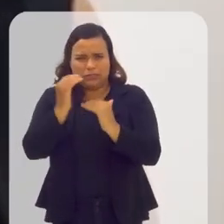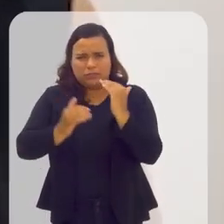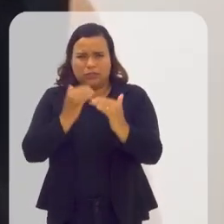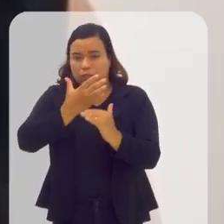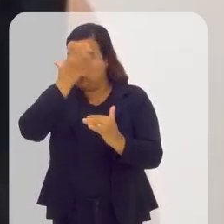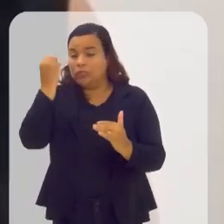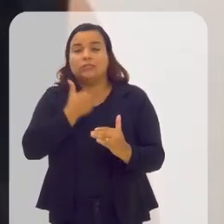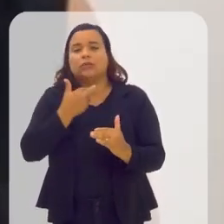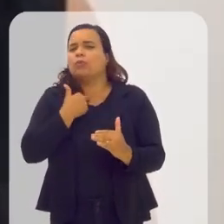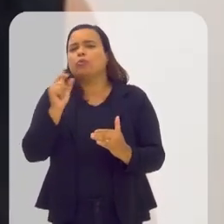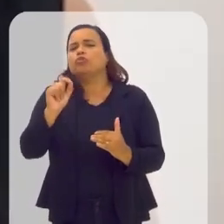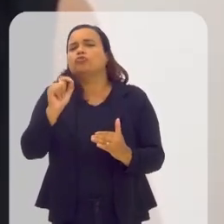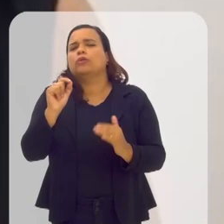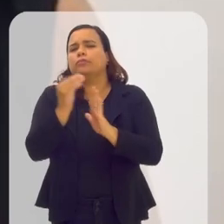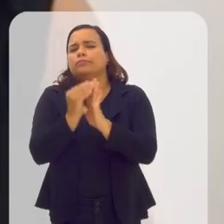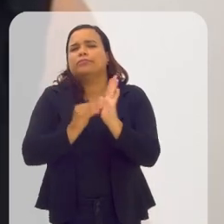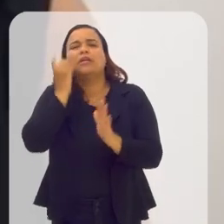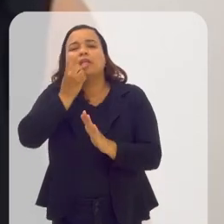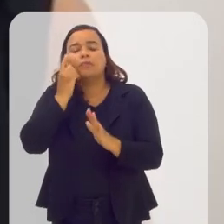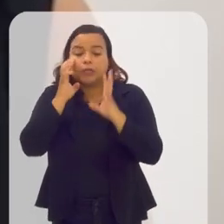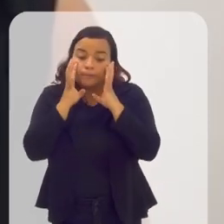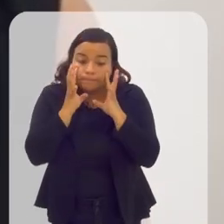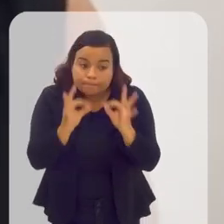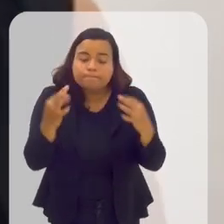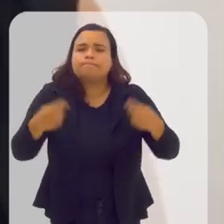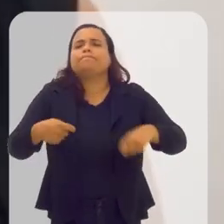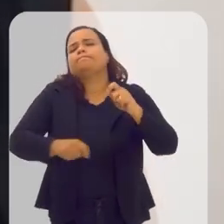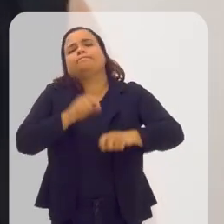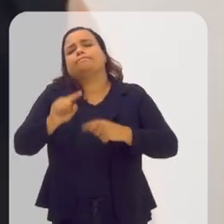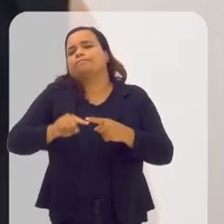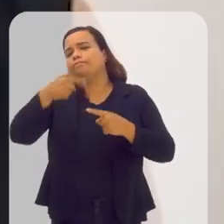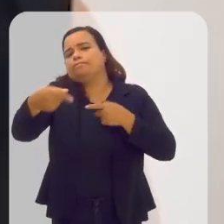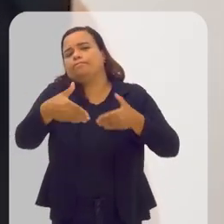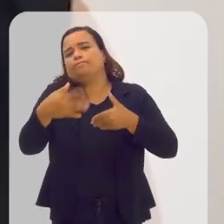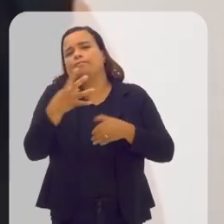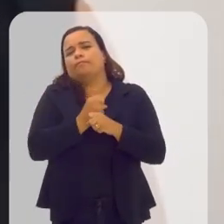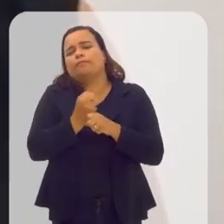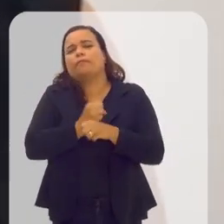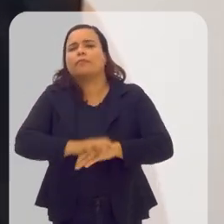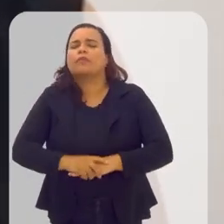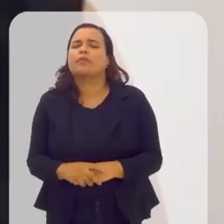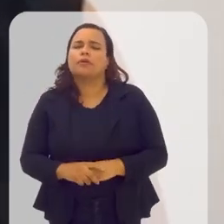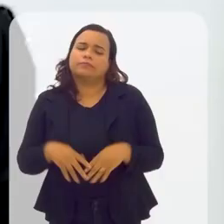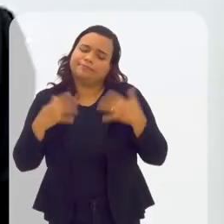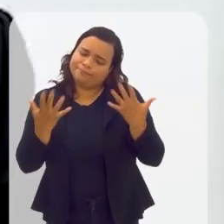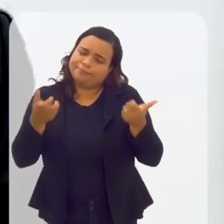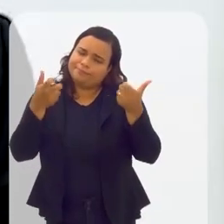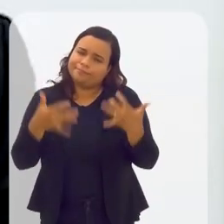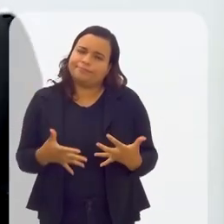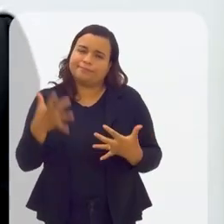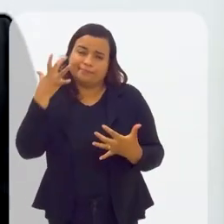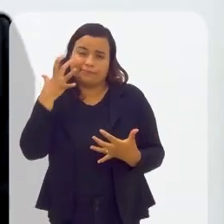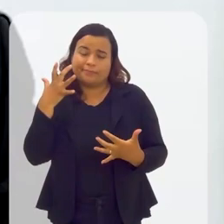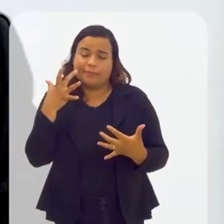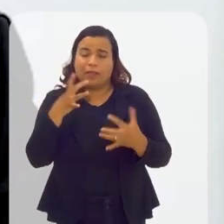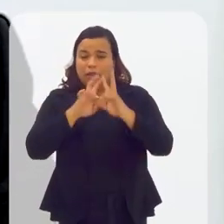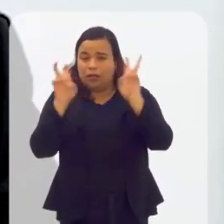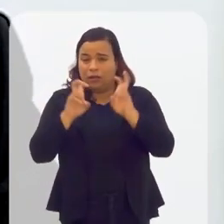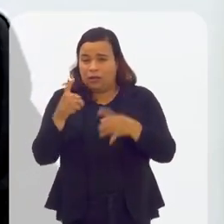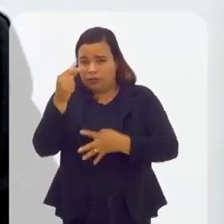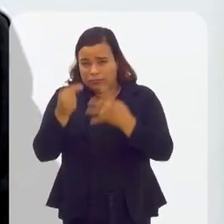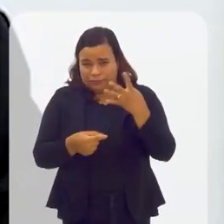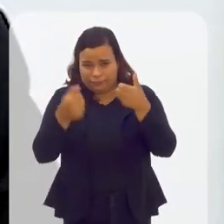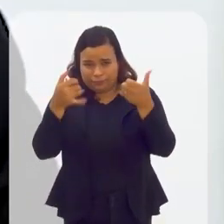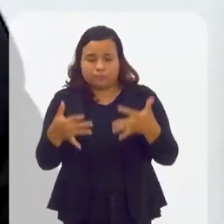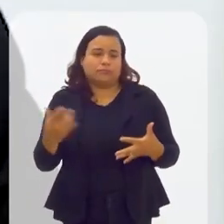que não pode ficar de fora do radar dos deputados estaduais nessa próxima legislatura? Olha, eu acho que esses temas são